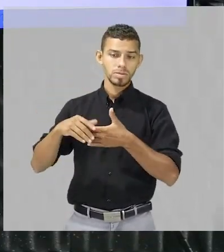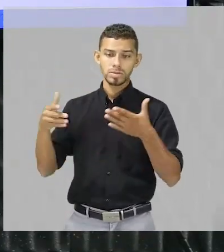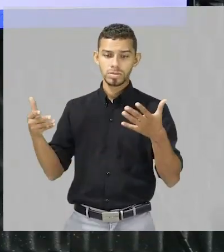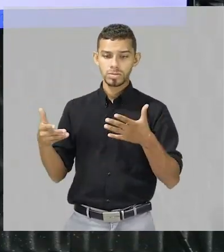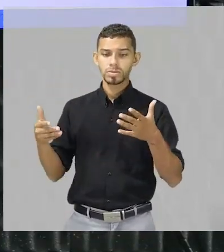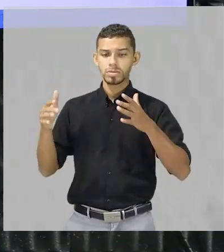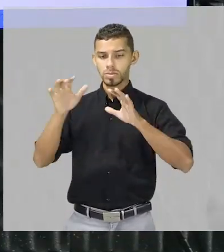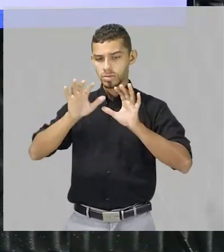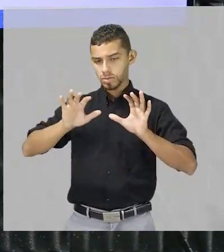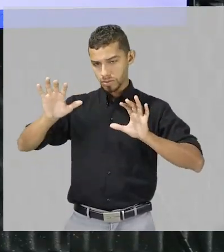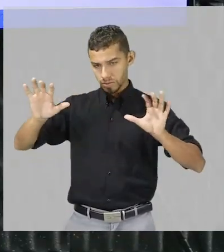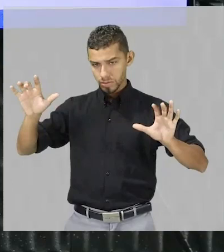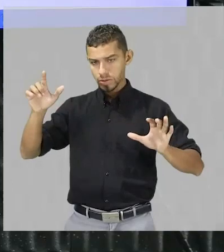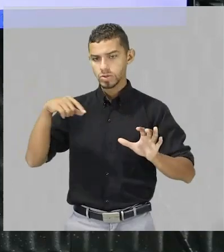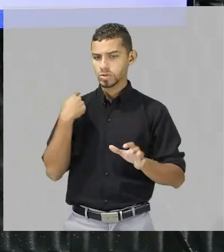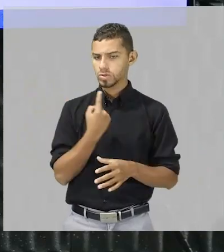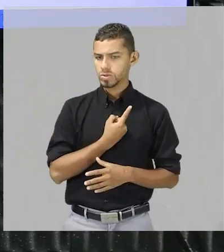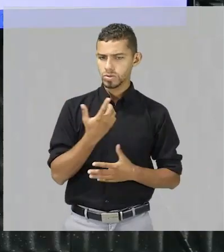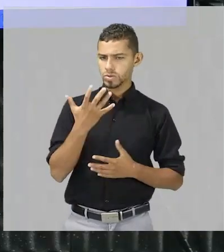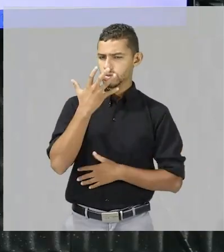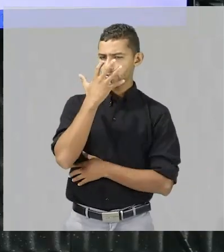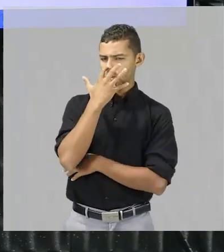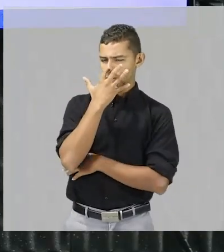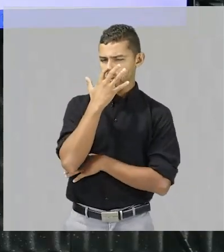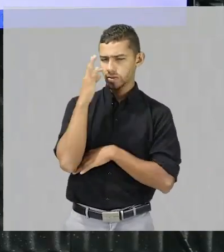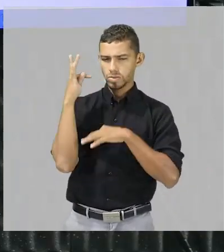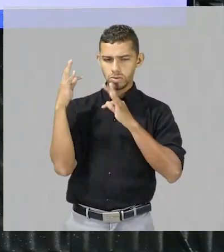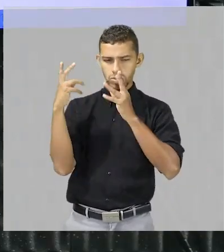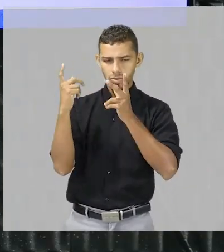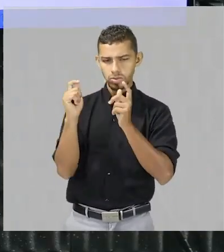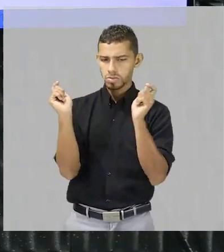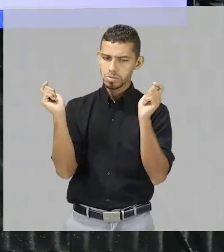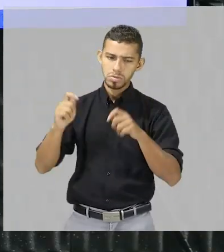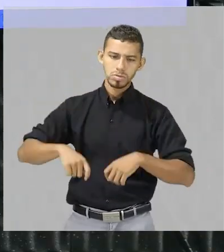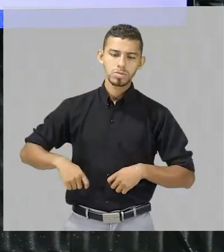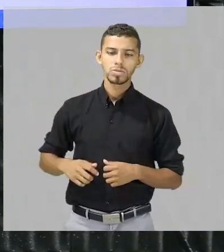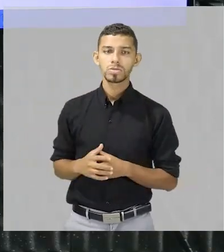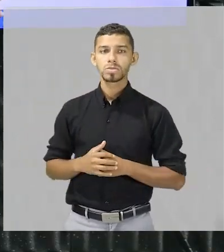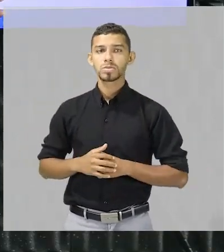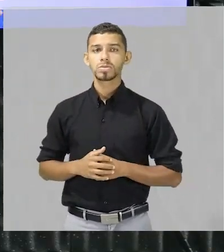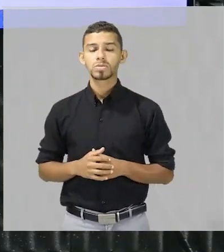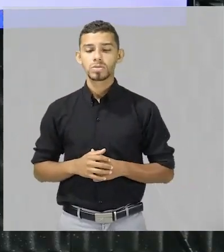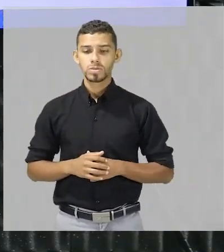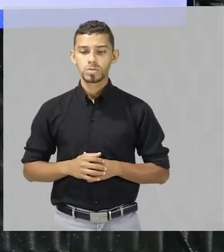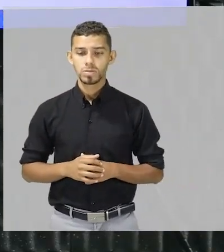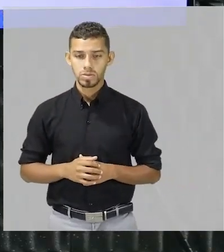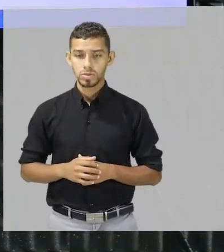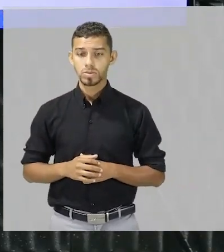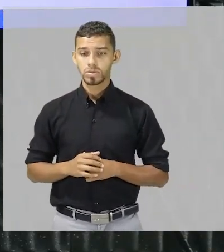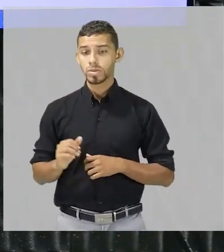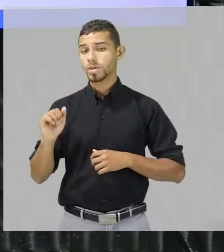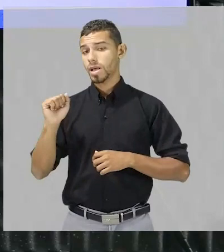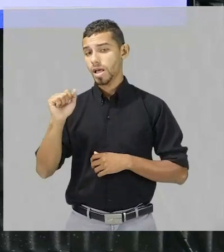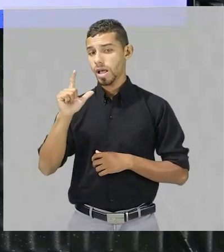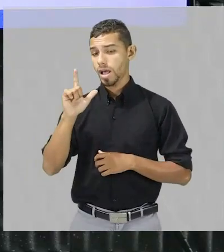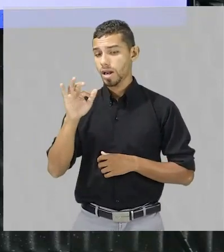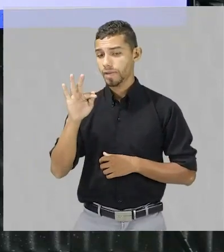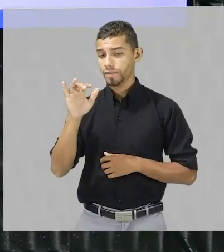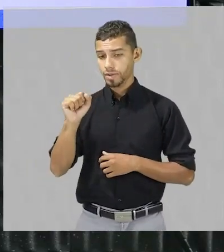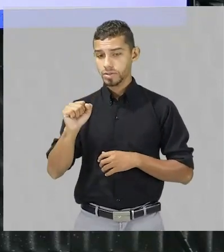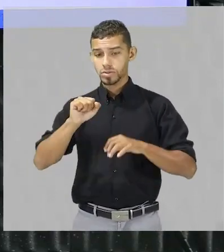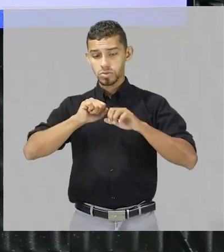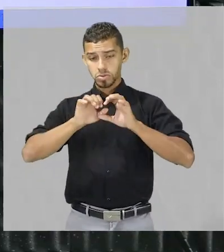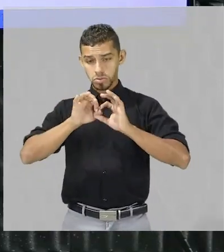a estrutura para a gente poder visualizar todas as condições. Tem uma cadeia alifática